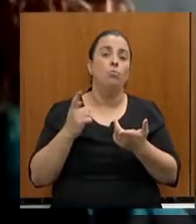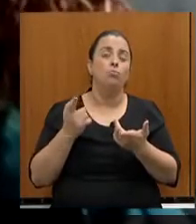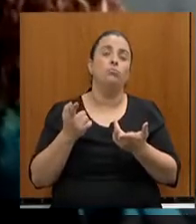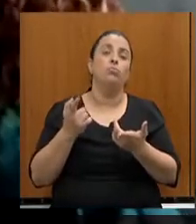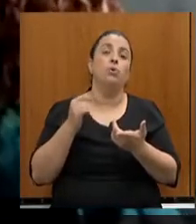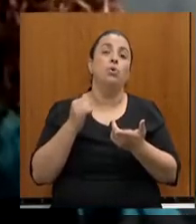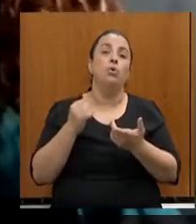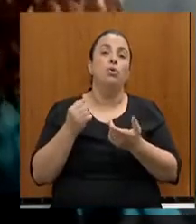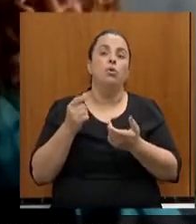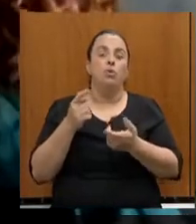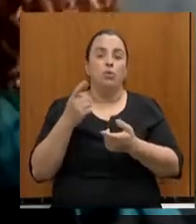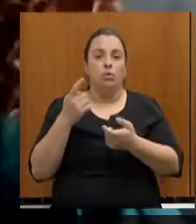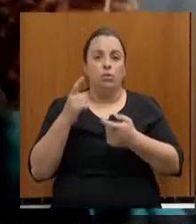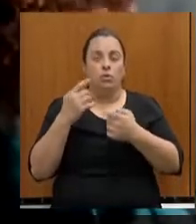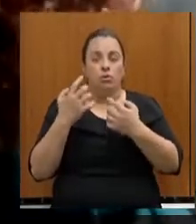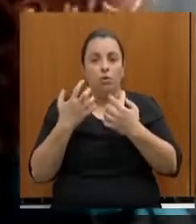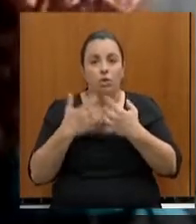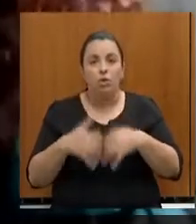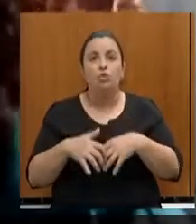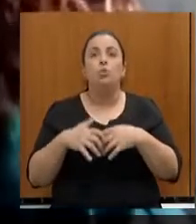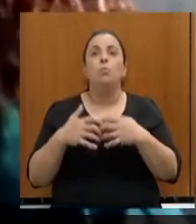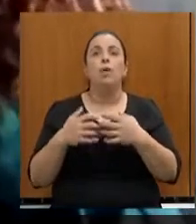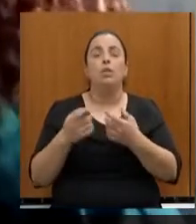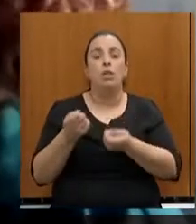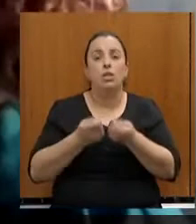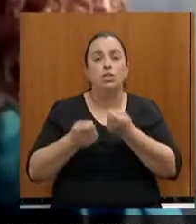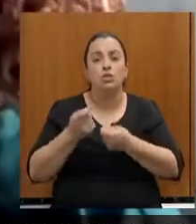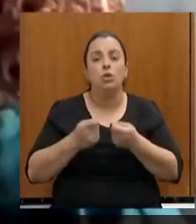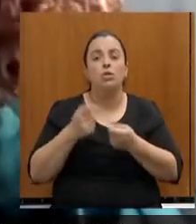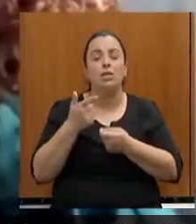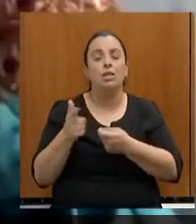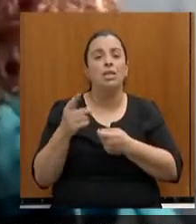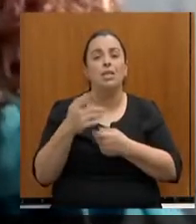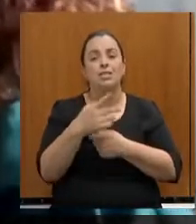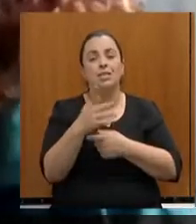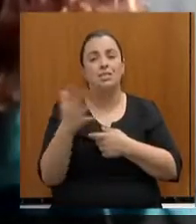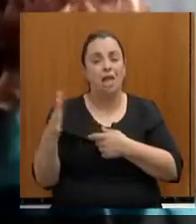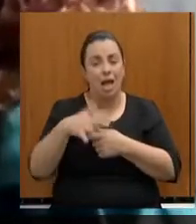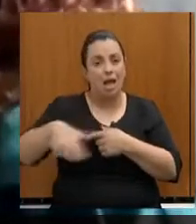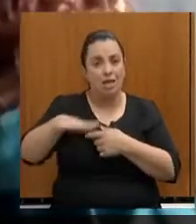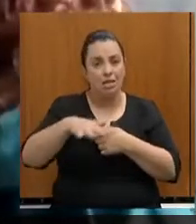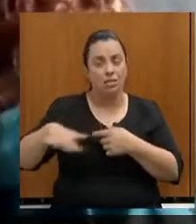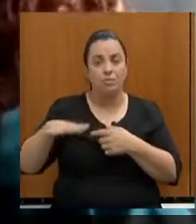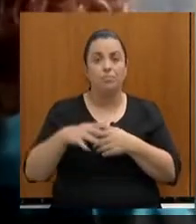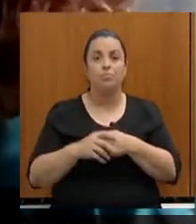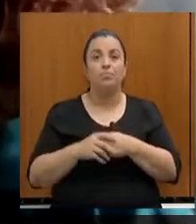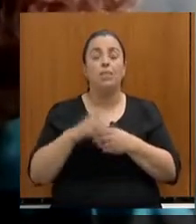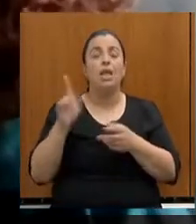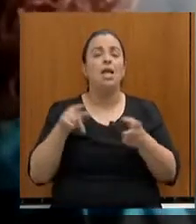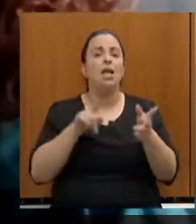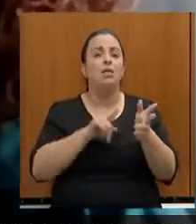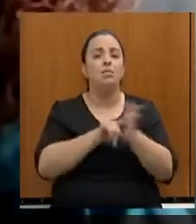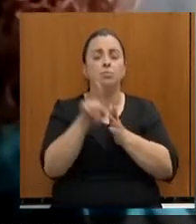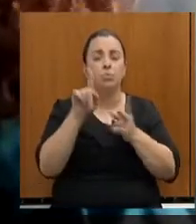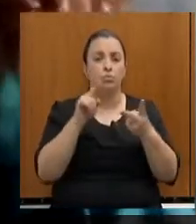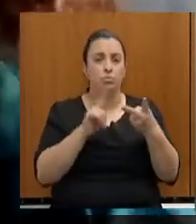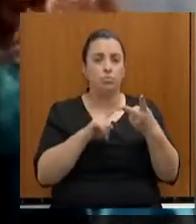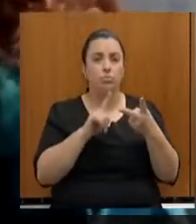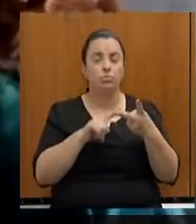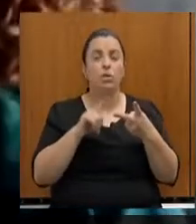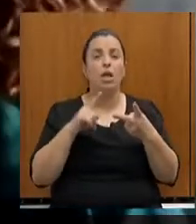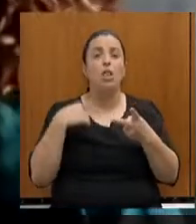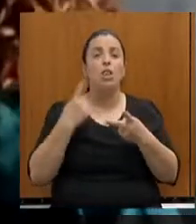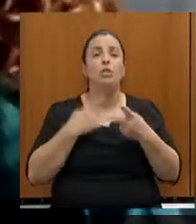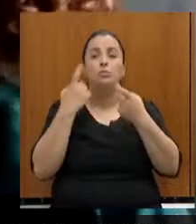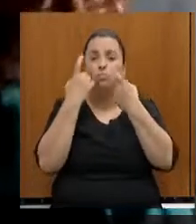para qualquer regulamentação dessas Então essa é a primeira pergunta a segunda pergunta e as